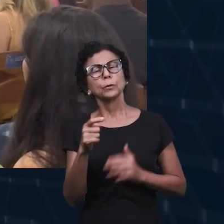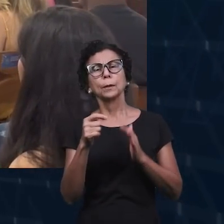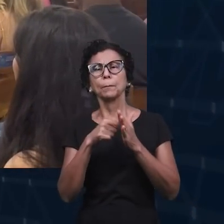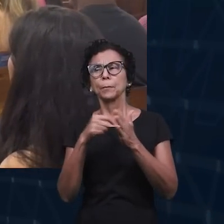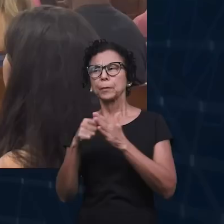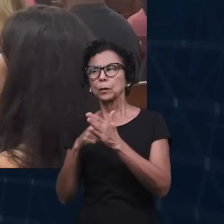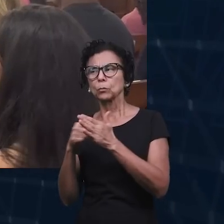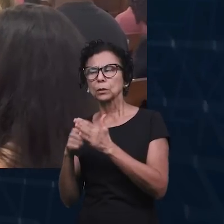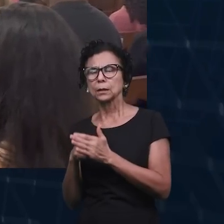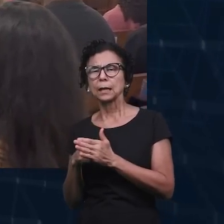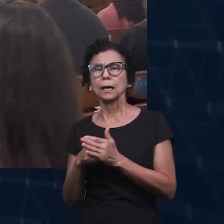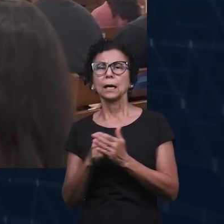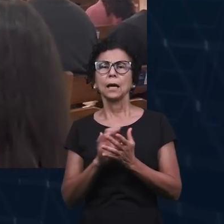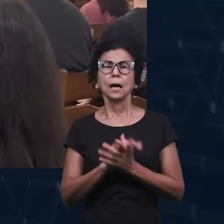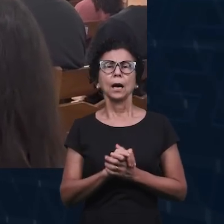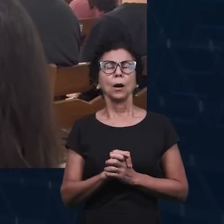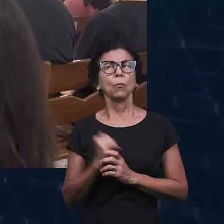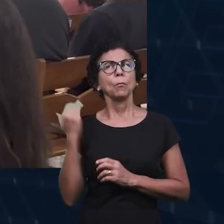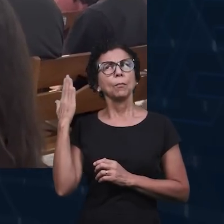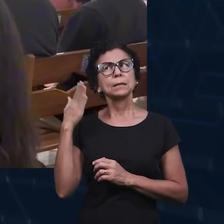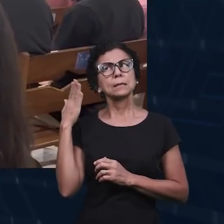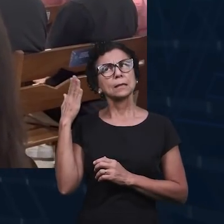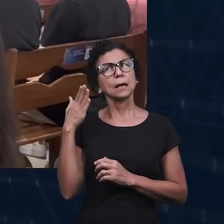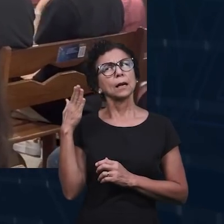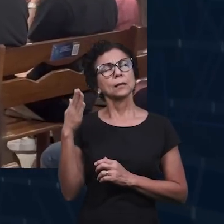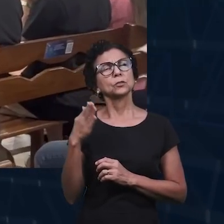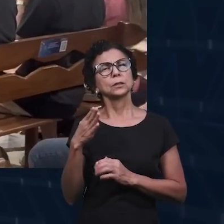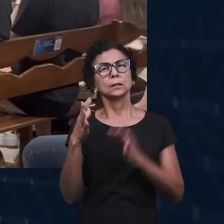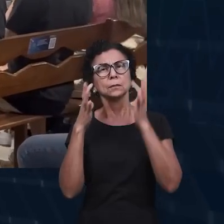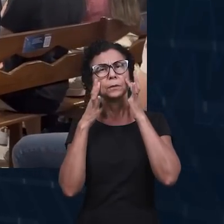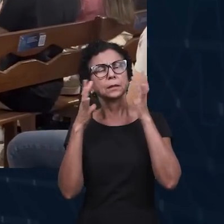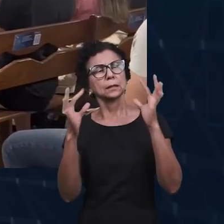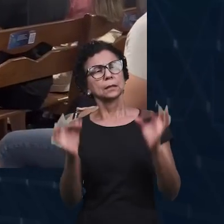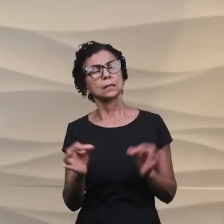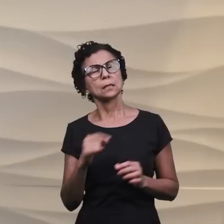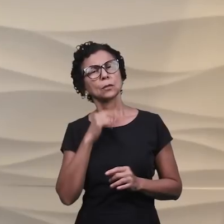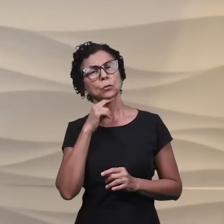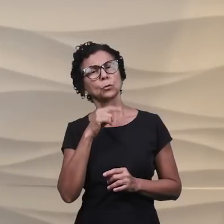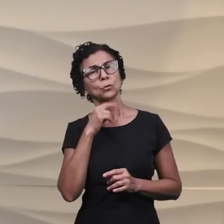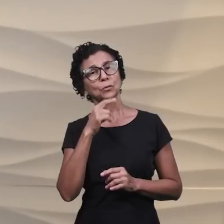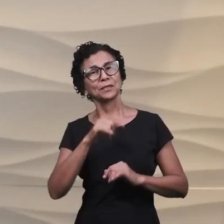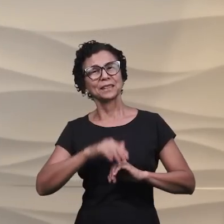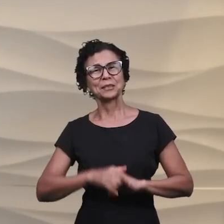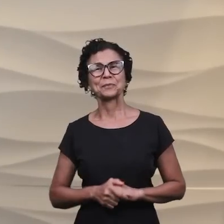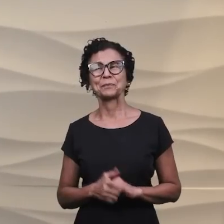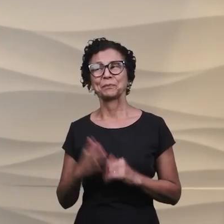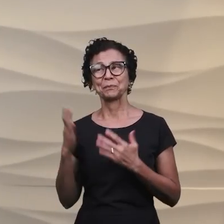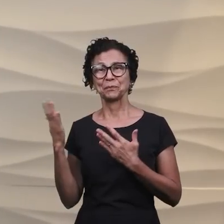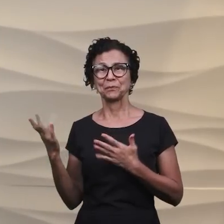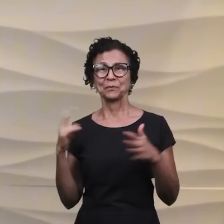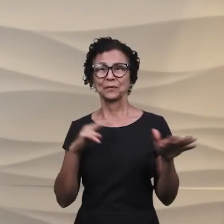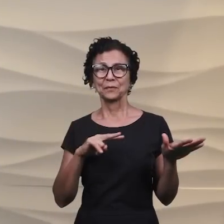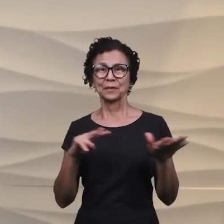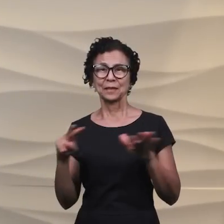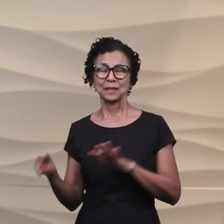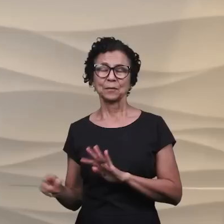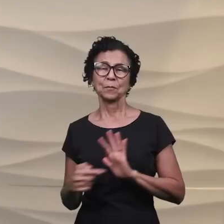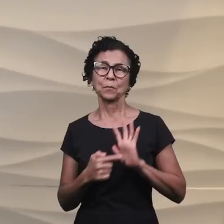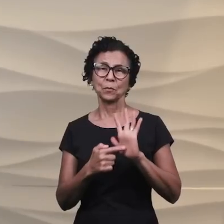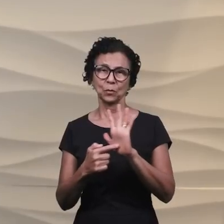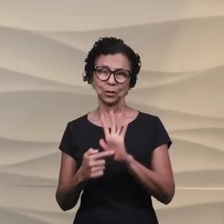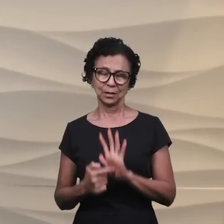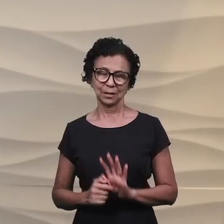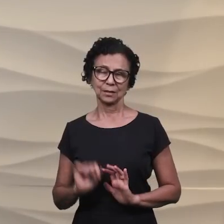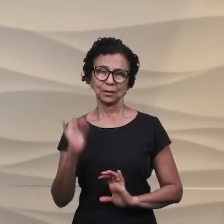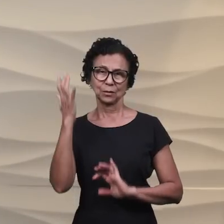comentar pontos que chamaram a atenção e refletissem individualmente. Esses foram os destaques dessa semana em nossas